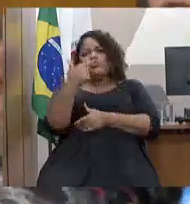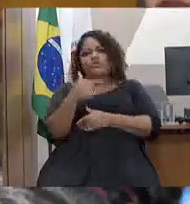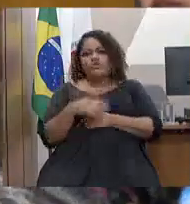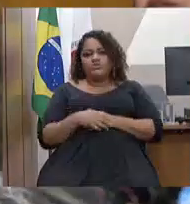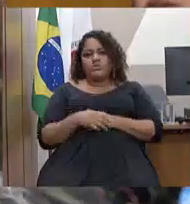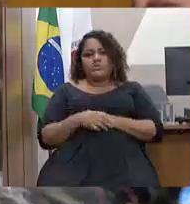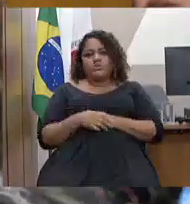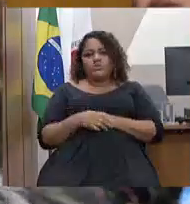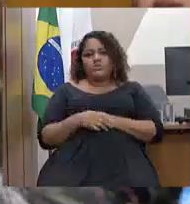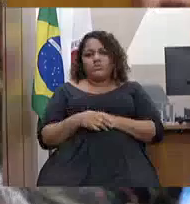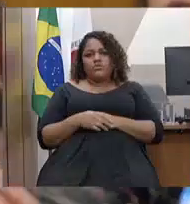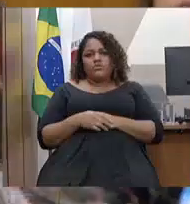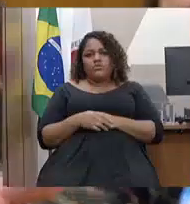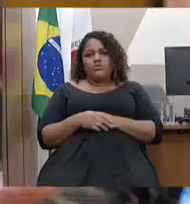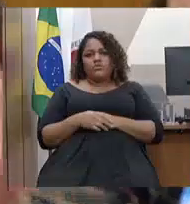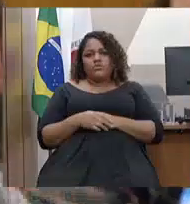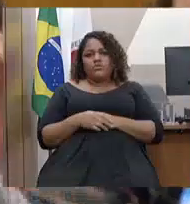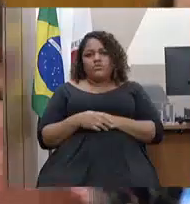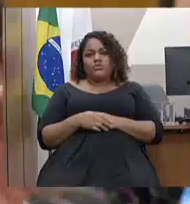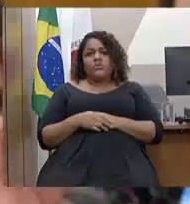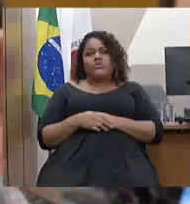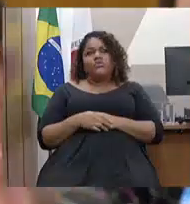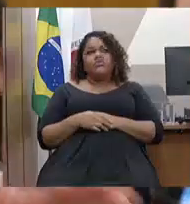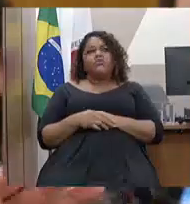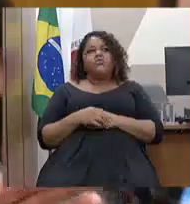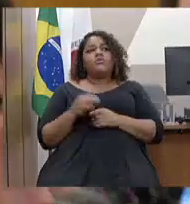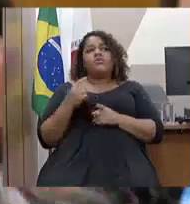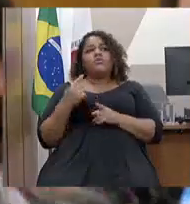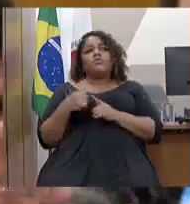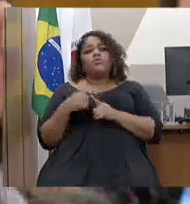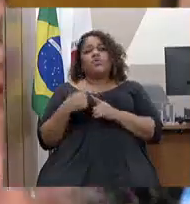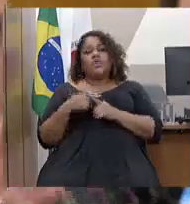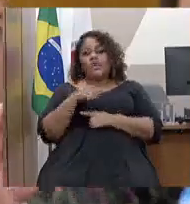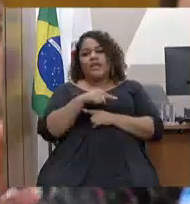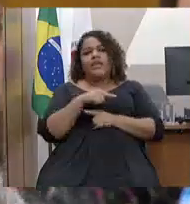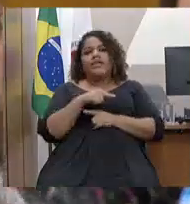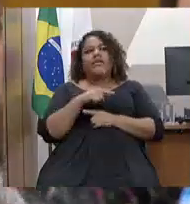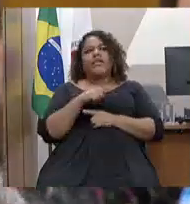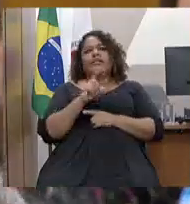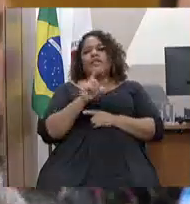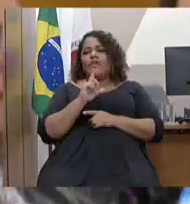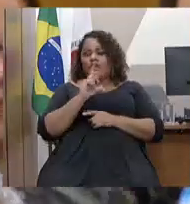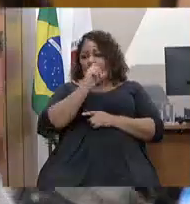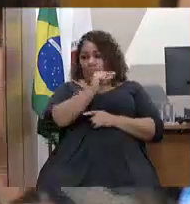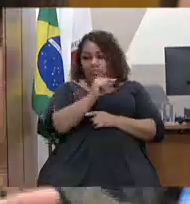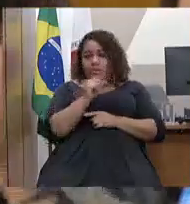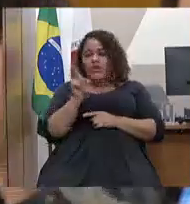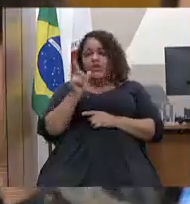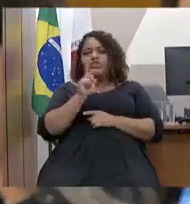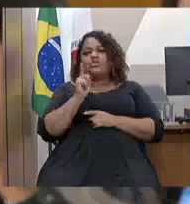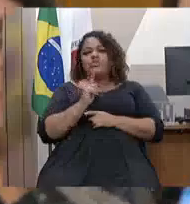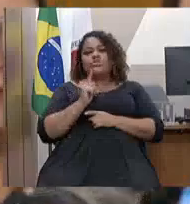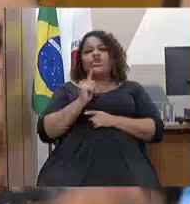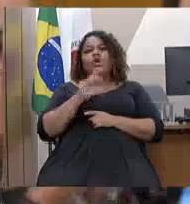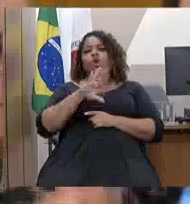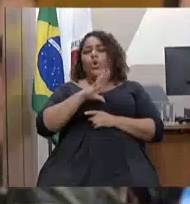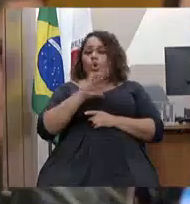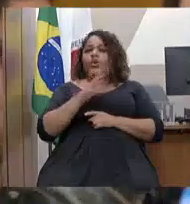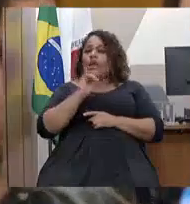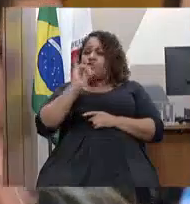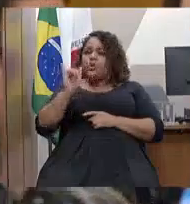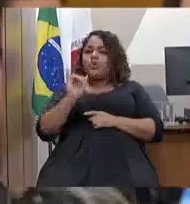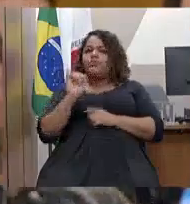rescisão confessavam que ocorreu porque comentava saindo da empresa ele tinha coragem de falar o que ocorreu naquele período que eu trabalhava na empresa